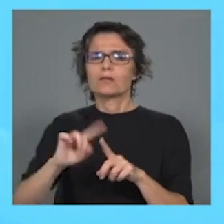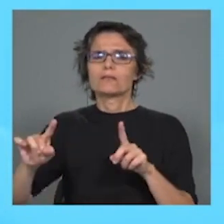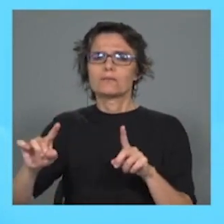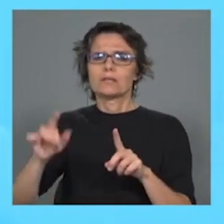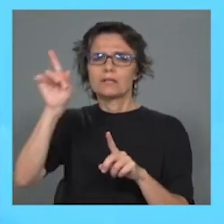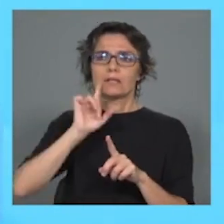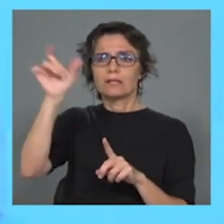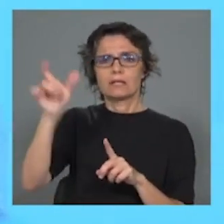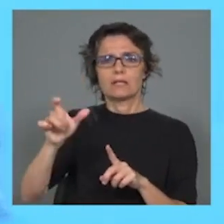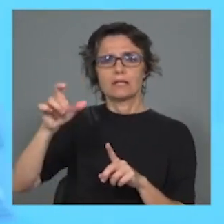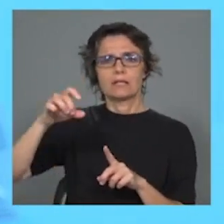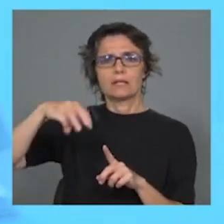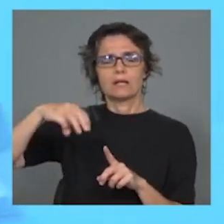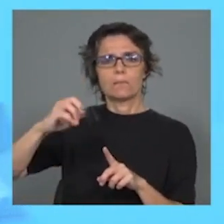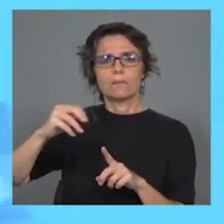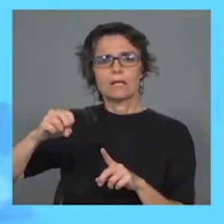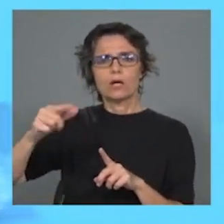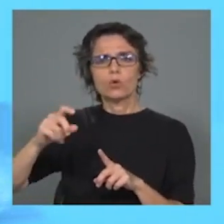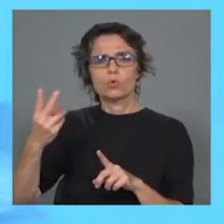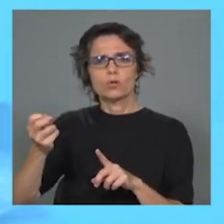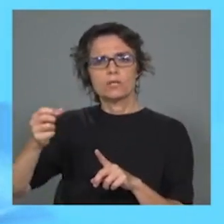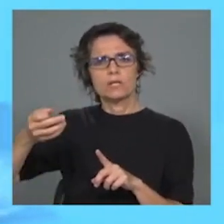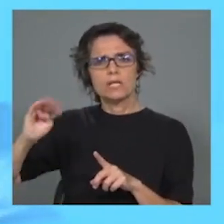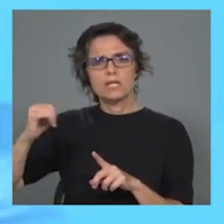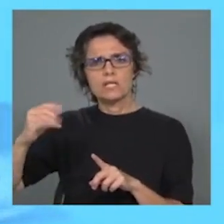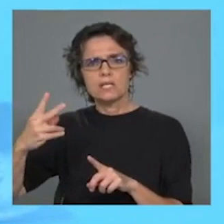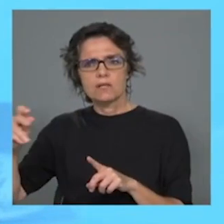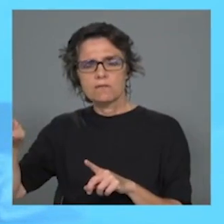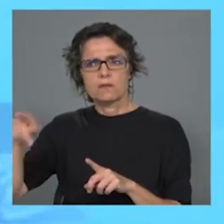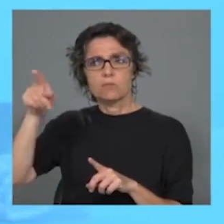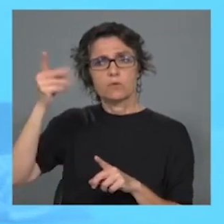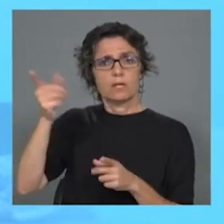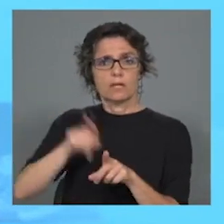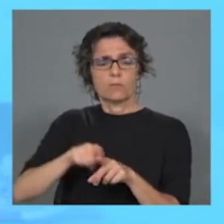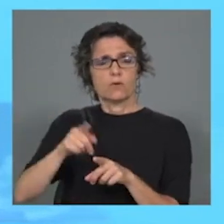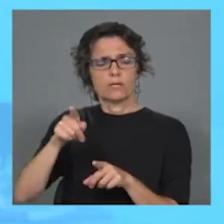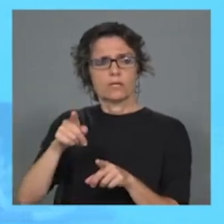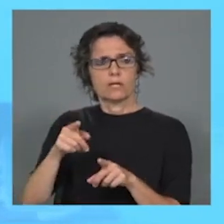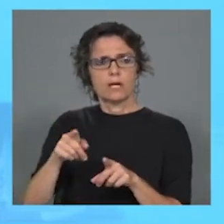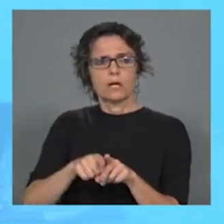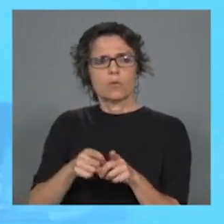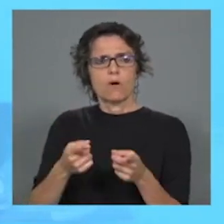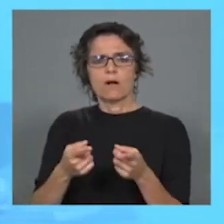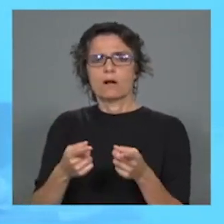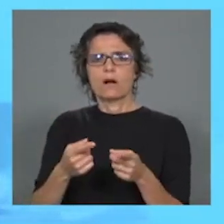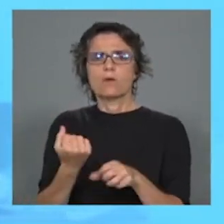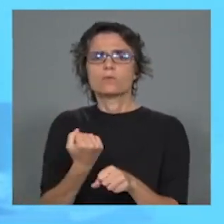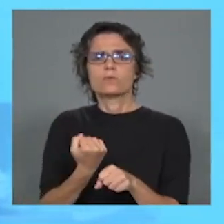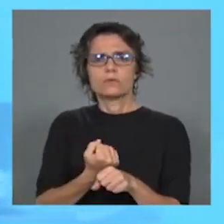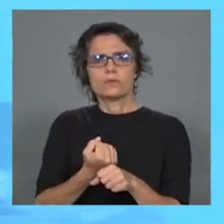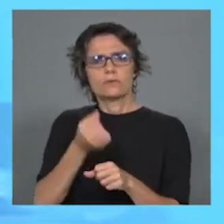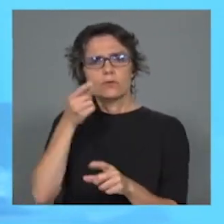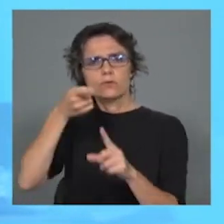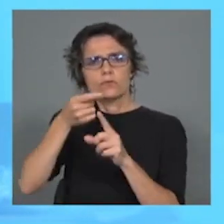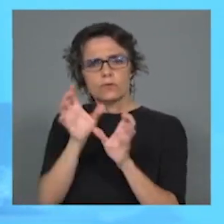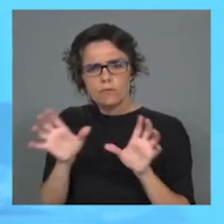trabalhou, não é? Que era um exercício da atividade política como um serviço que é prestado à comunidade e no desenvolvimento dessa